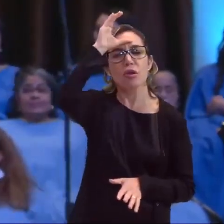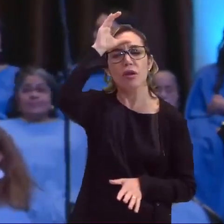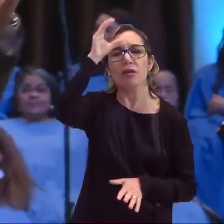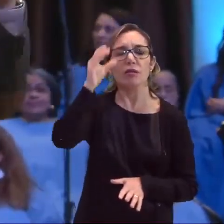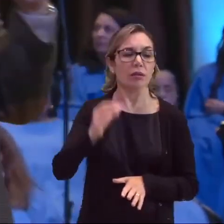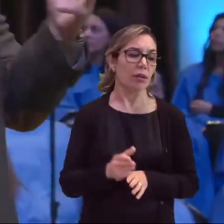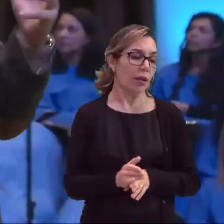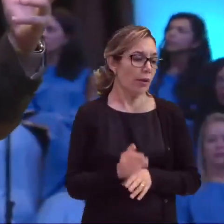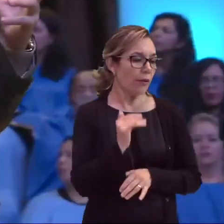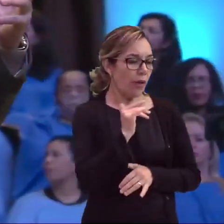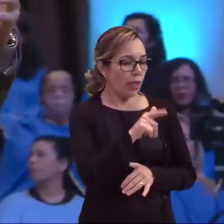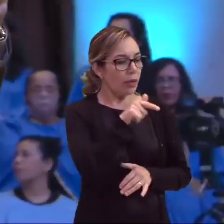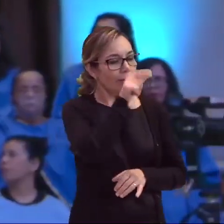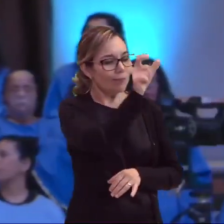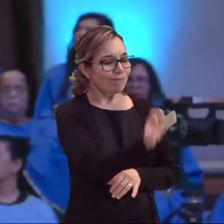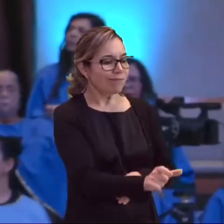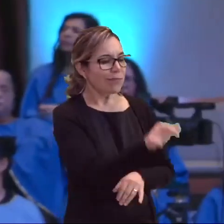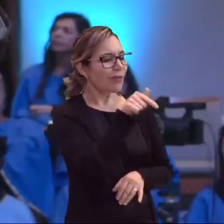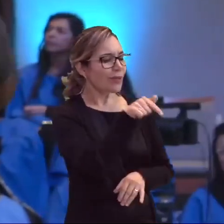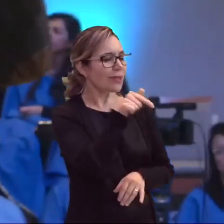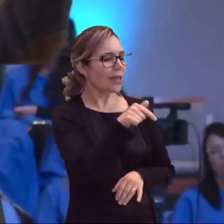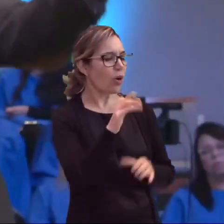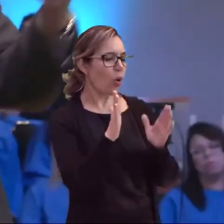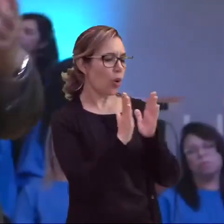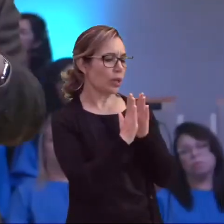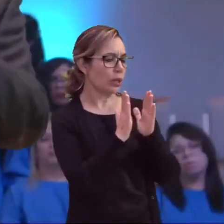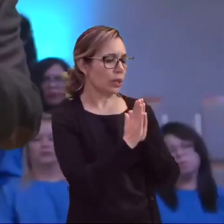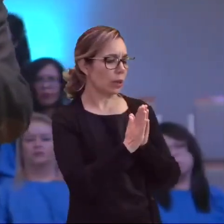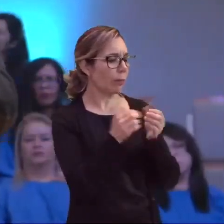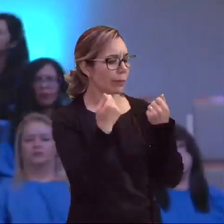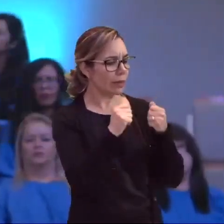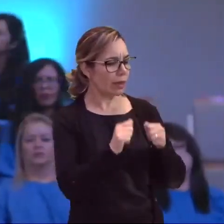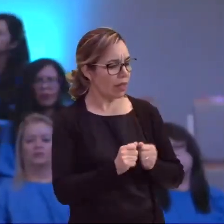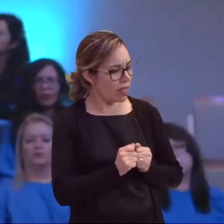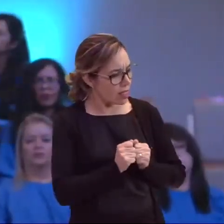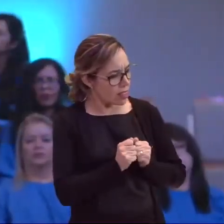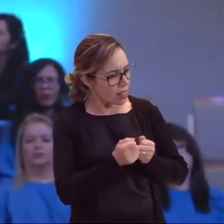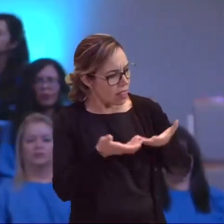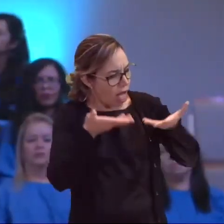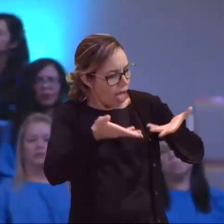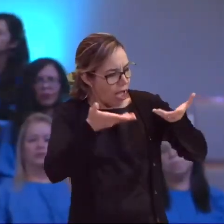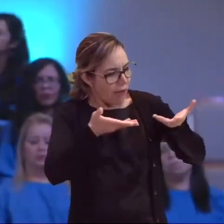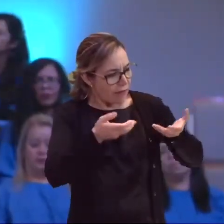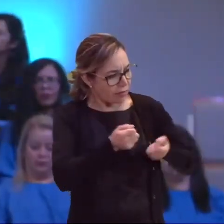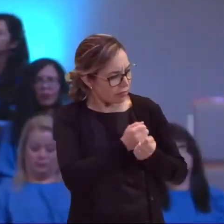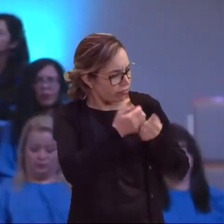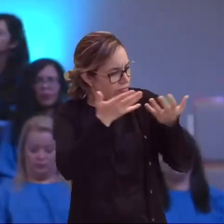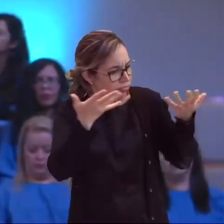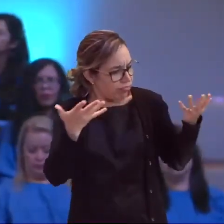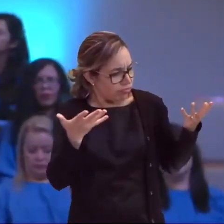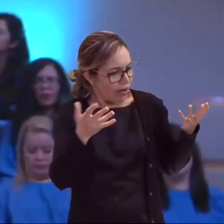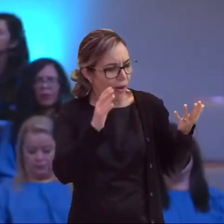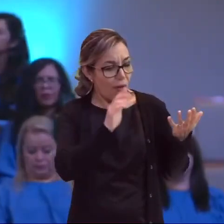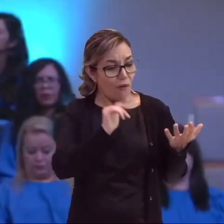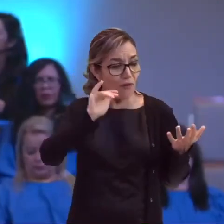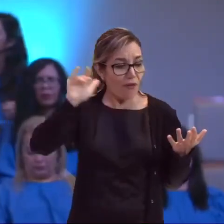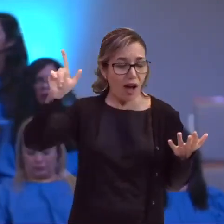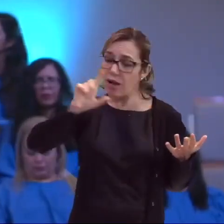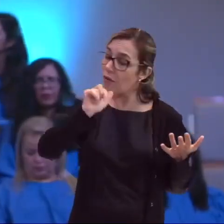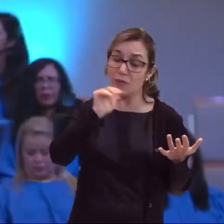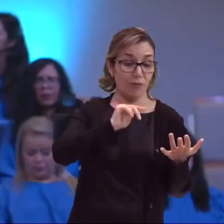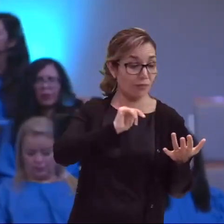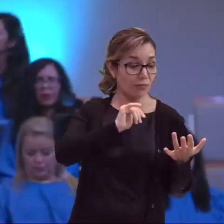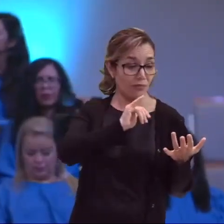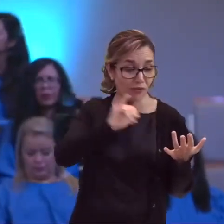oração mas ele não entendi esse negócio de porque a oração a respon Tânia por que que a gente falava no coração para Deus e não